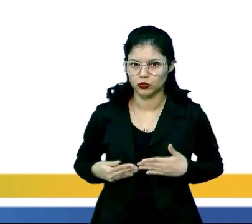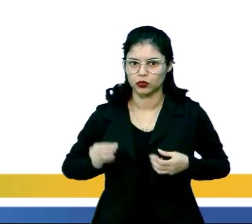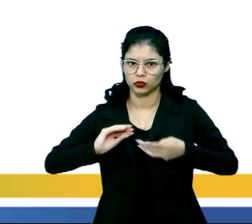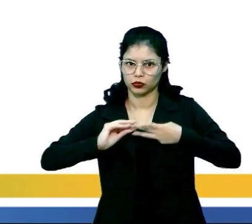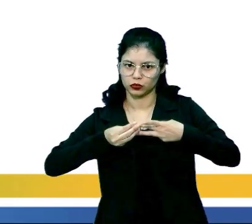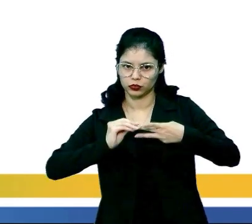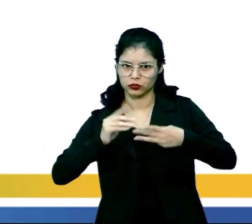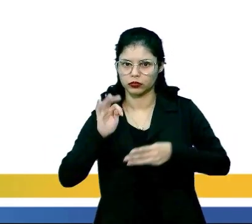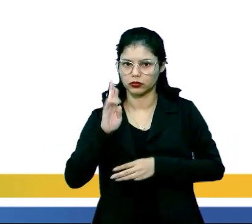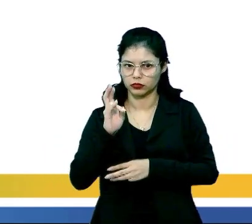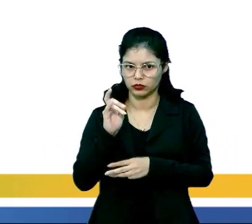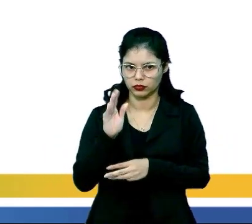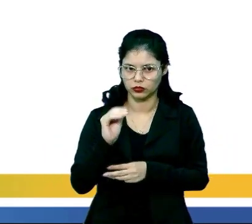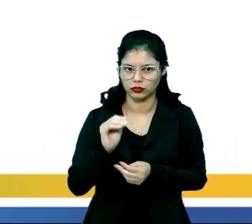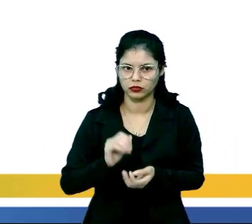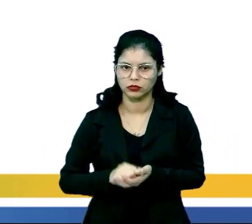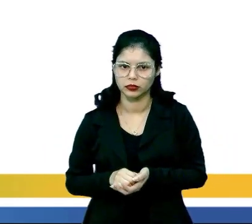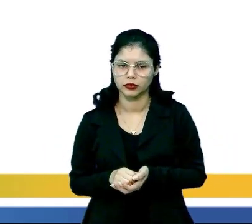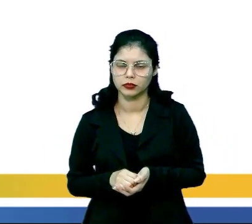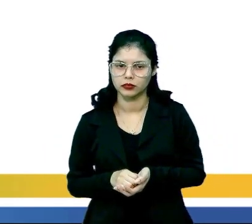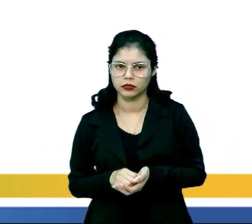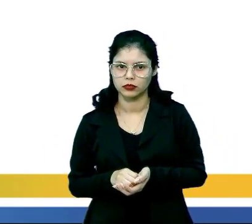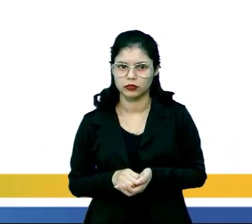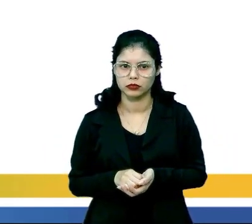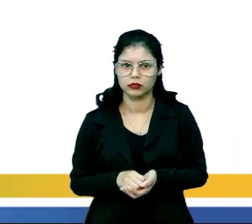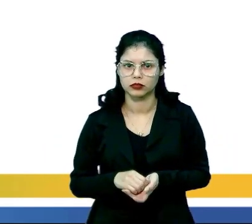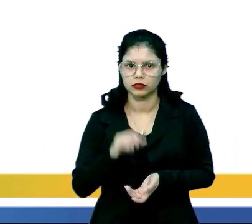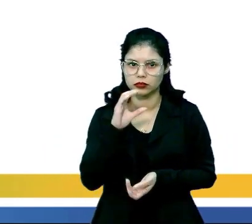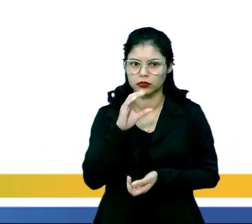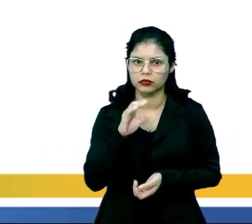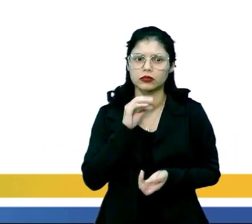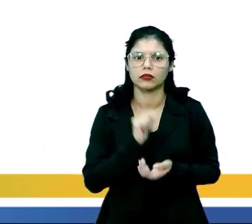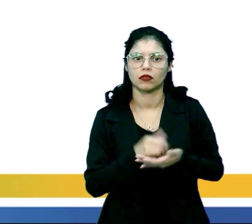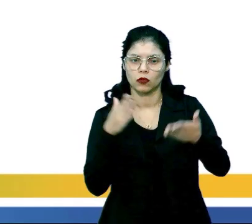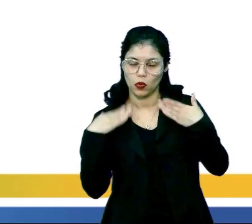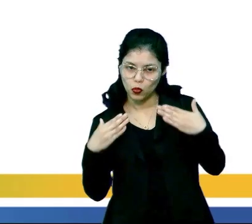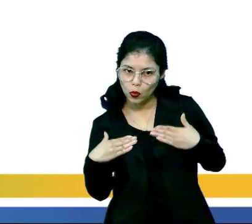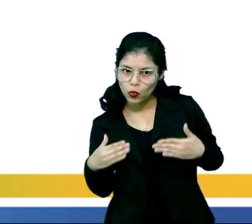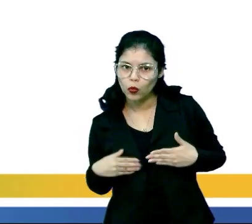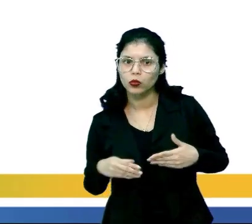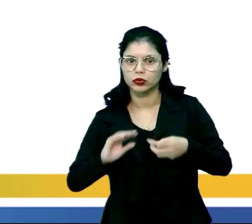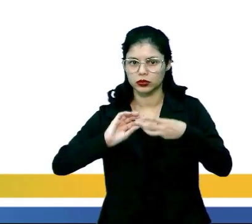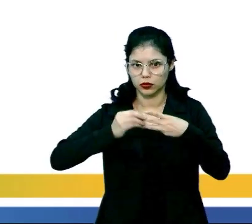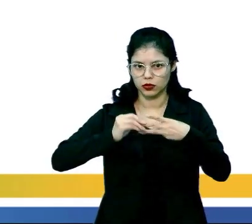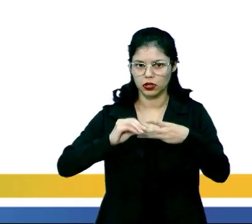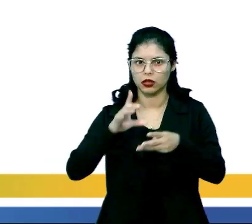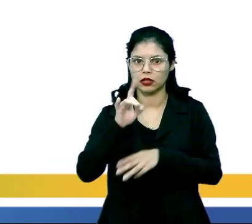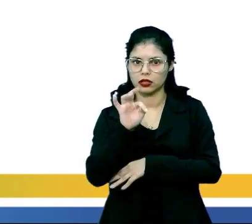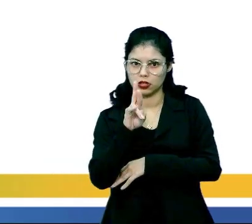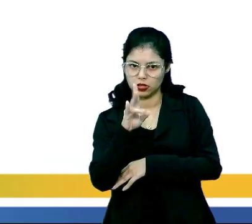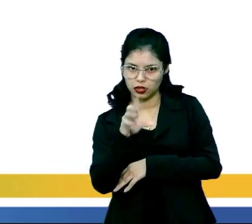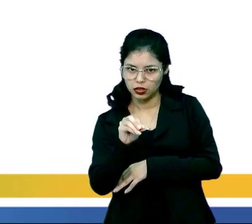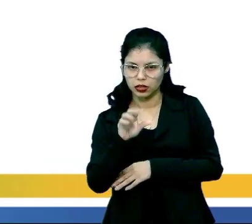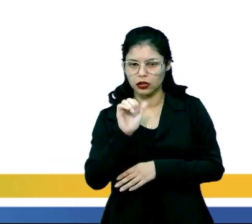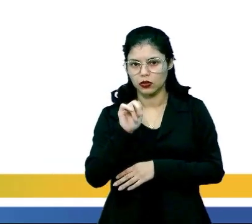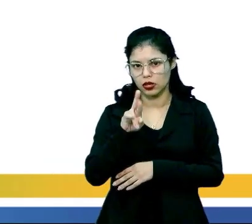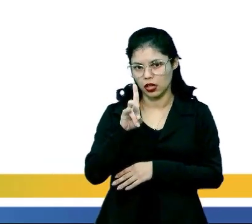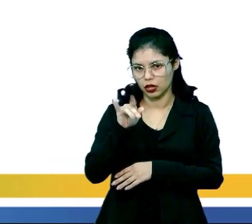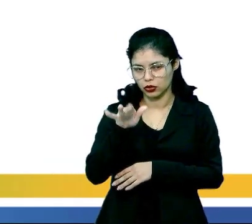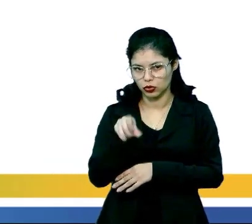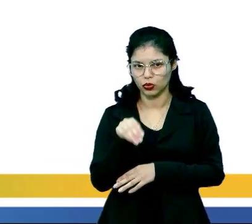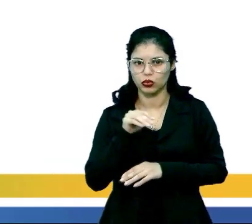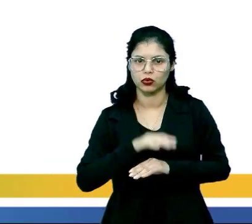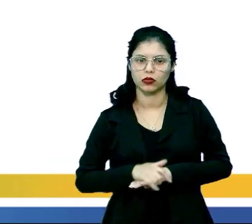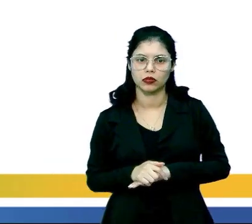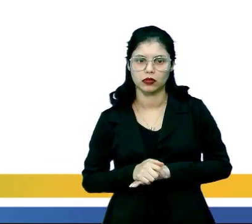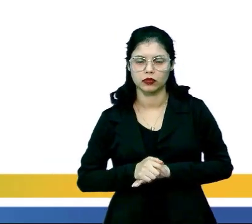axônio, corpo celular e dendritos. Alternativa C, passa pelo corpo celular, dendritos